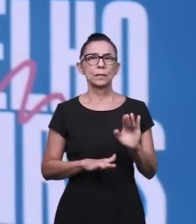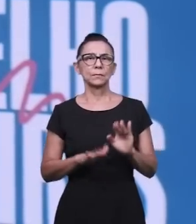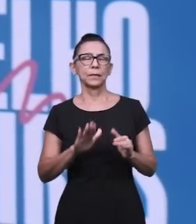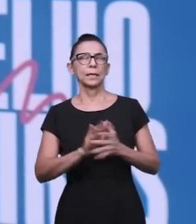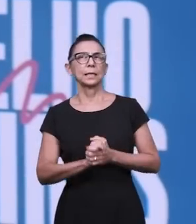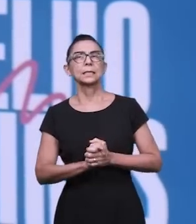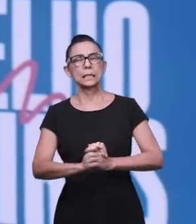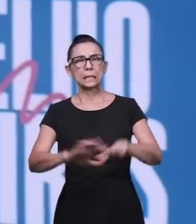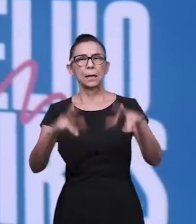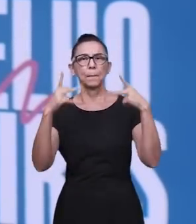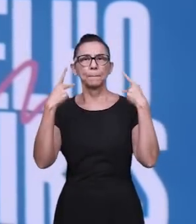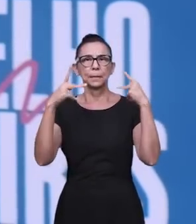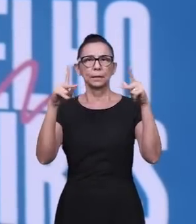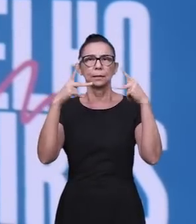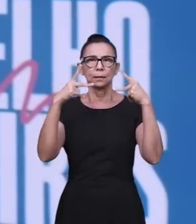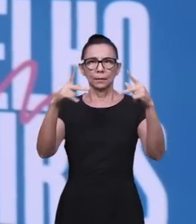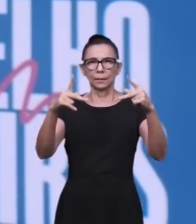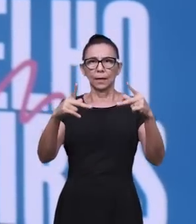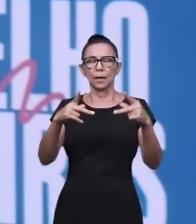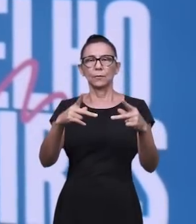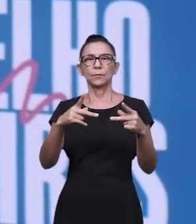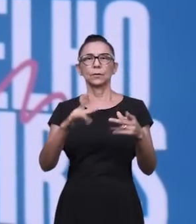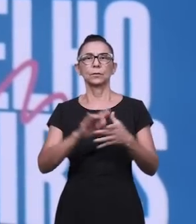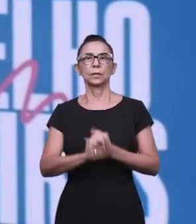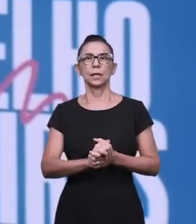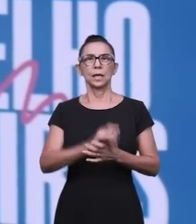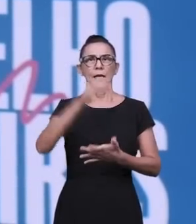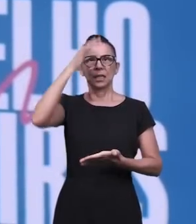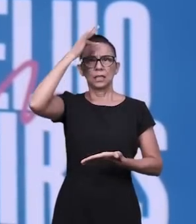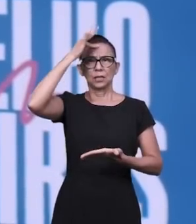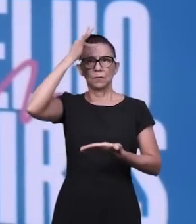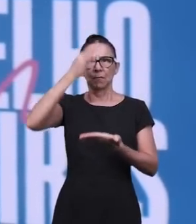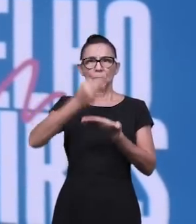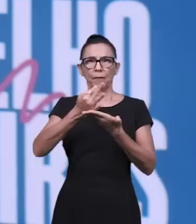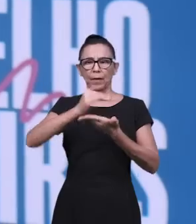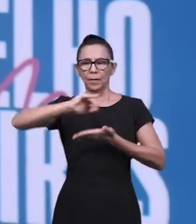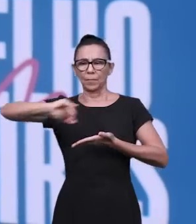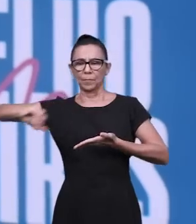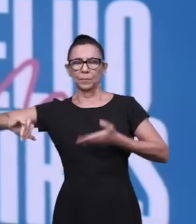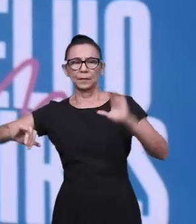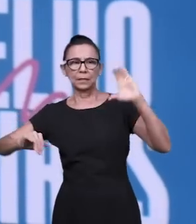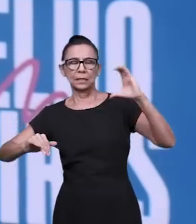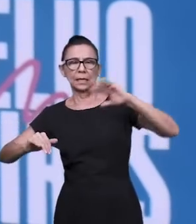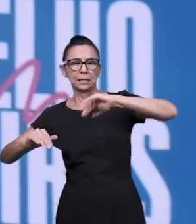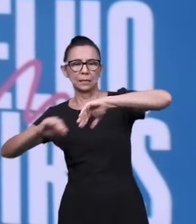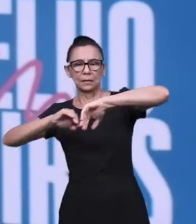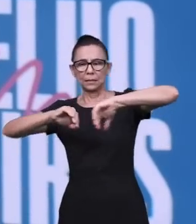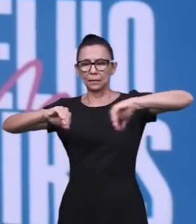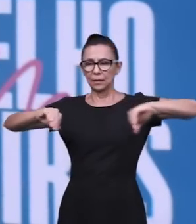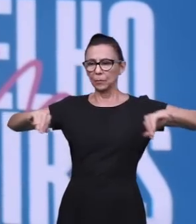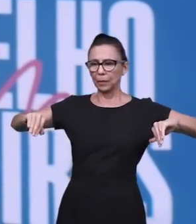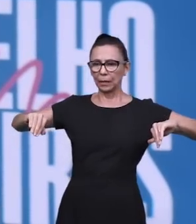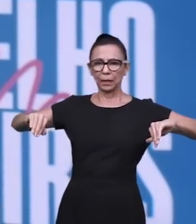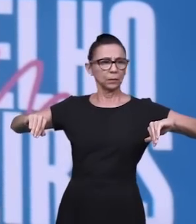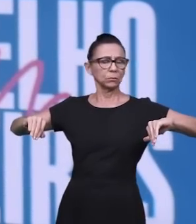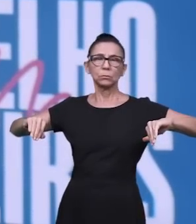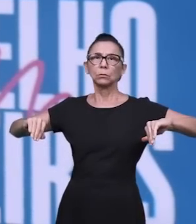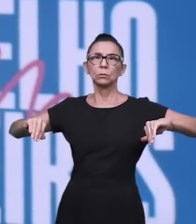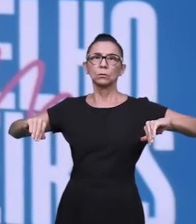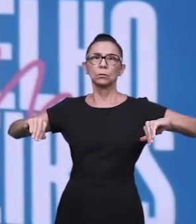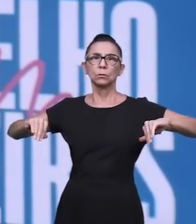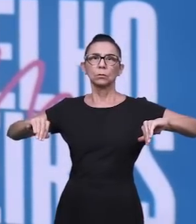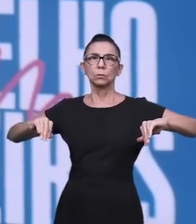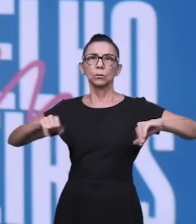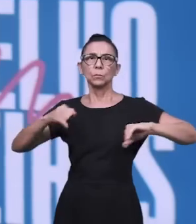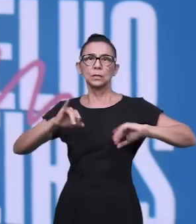e é anunciado que a fé e a ciência não podem conviver juntas, que há um conflito, como se a ciência negasse a